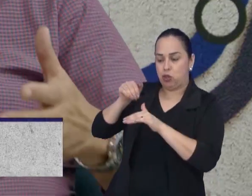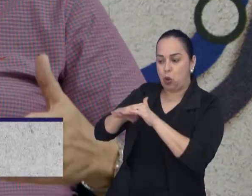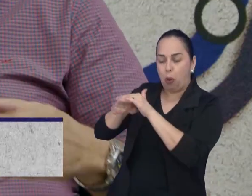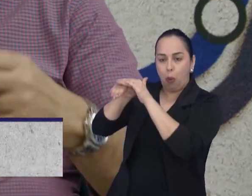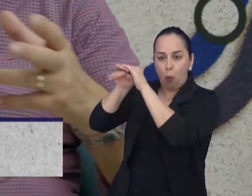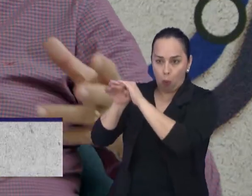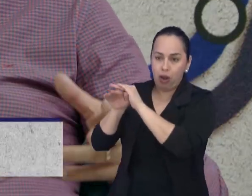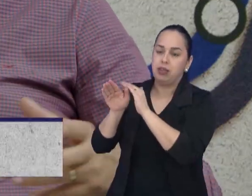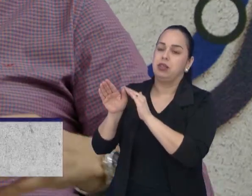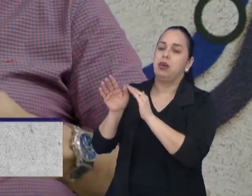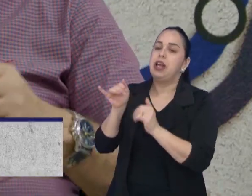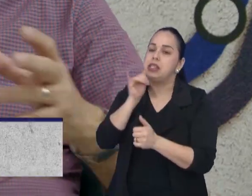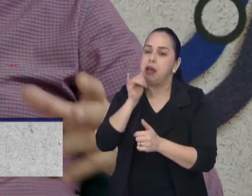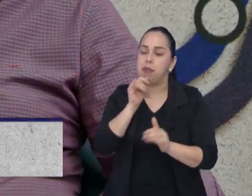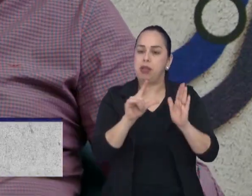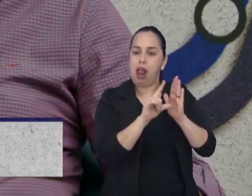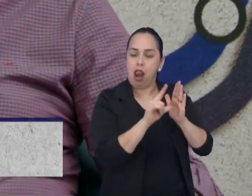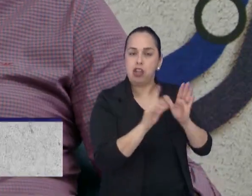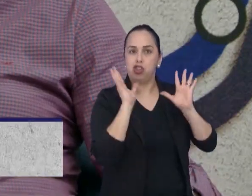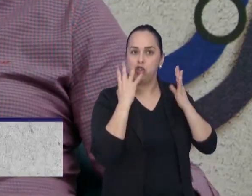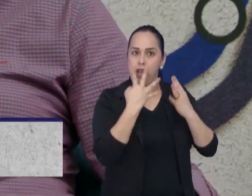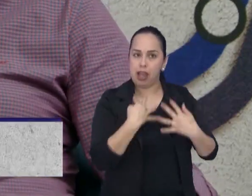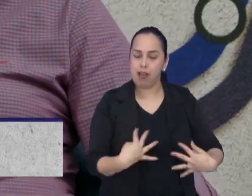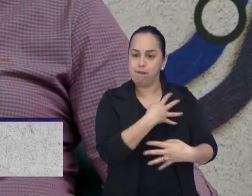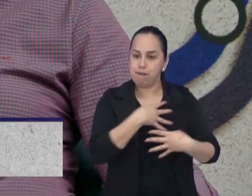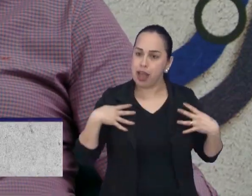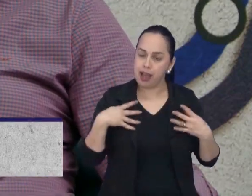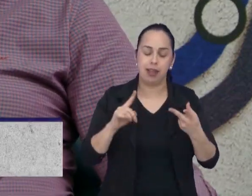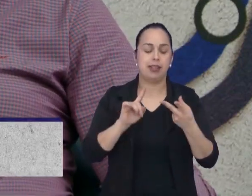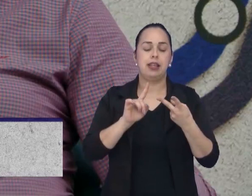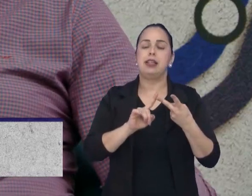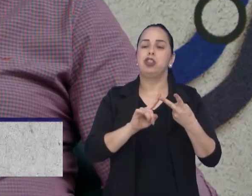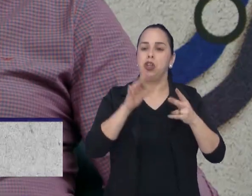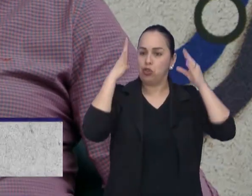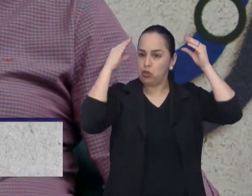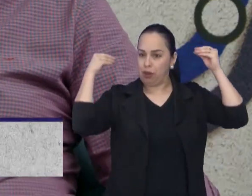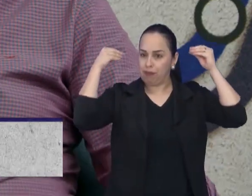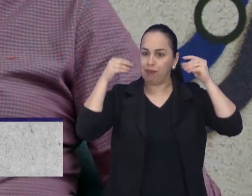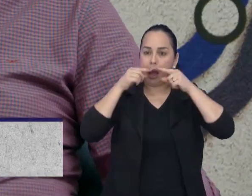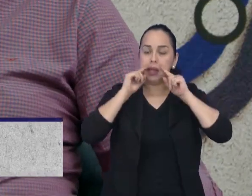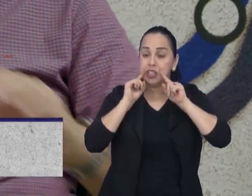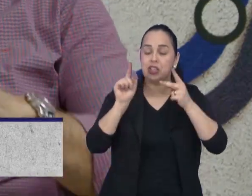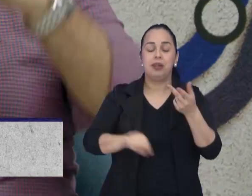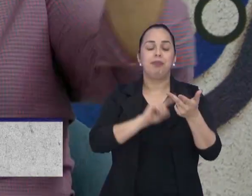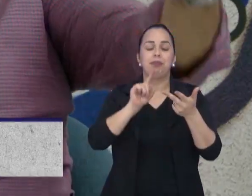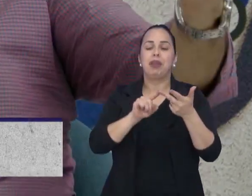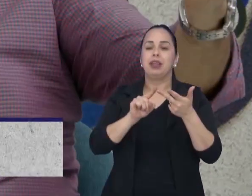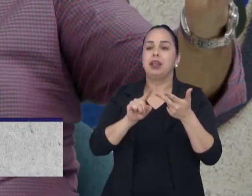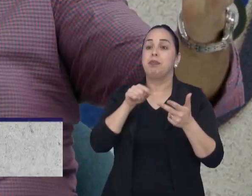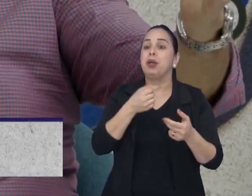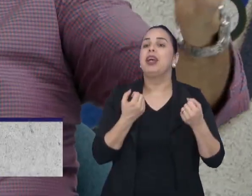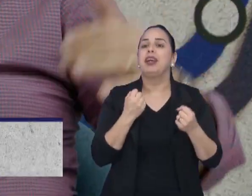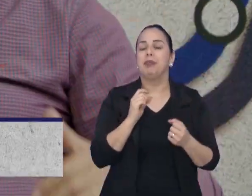de enfeites, fantasias, etc. Estão estocados. E eles querem vender isso porque é só daqui a um ano